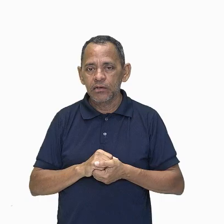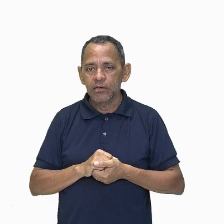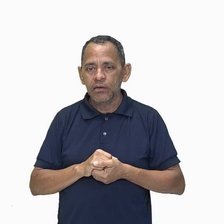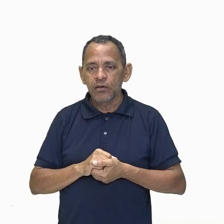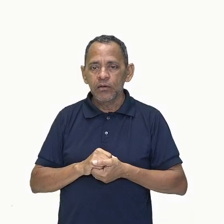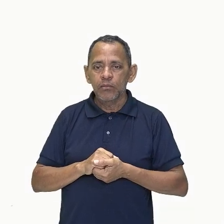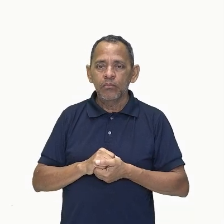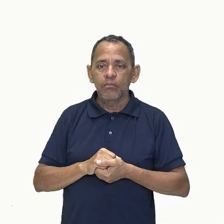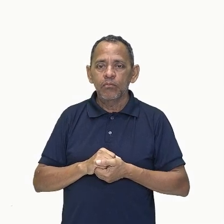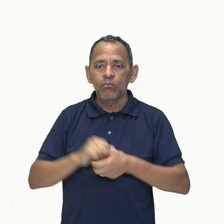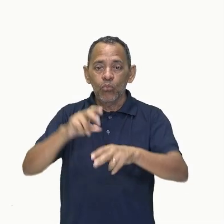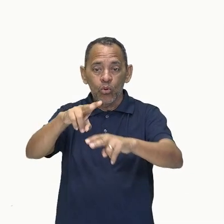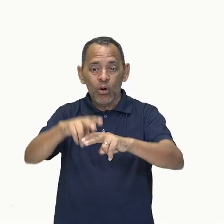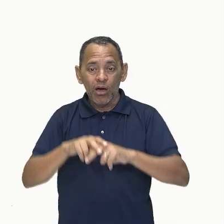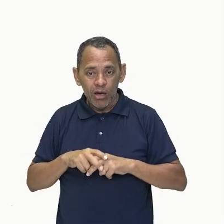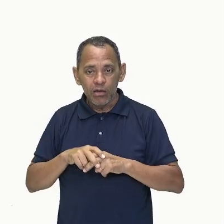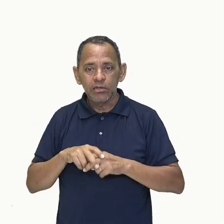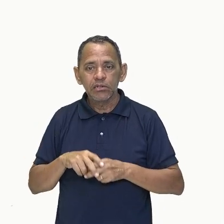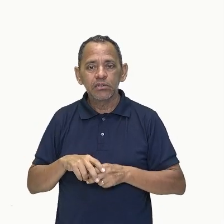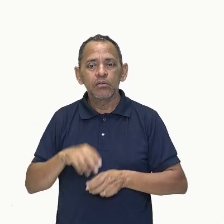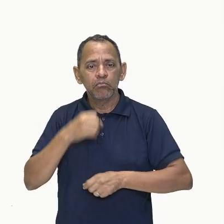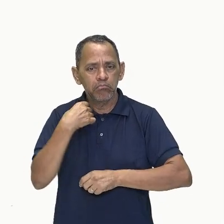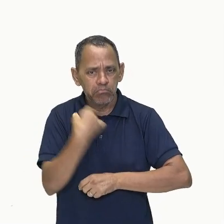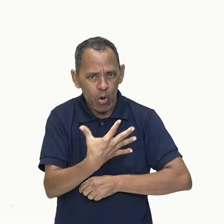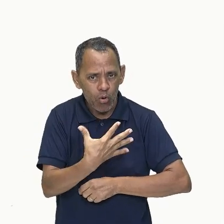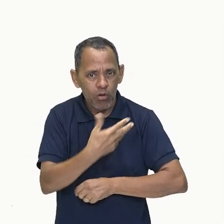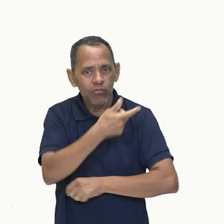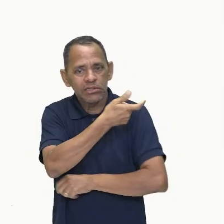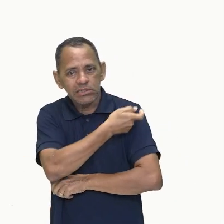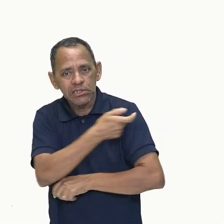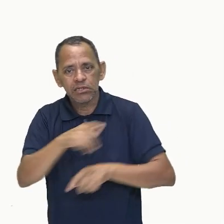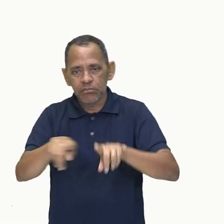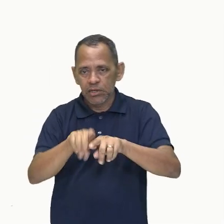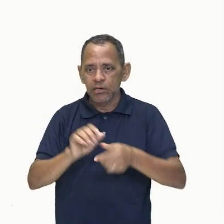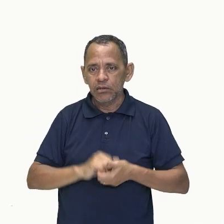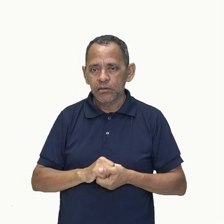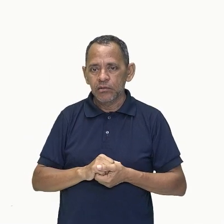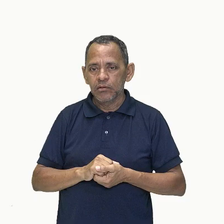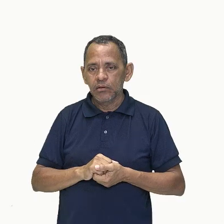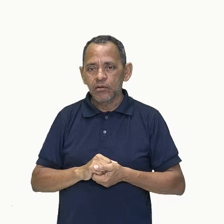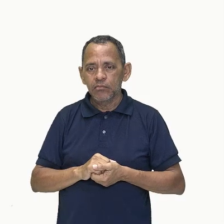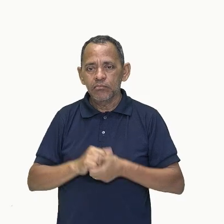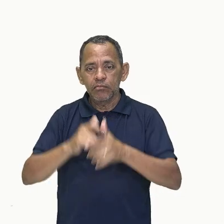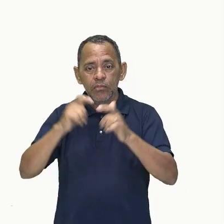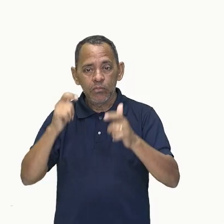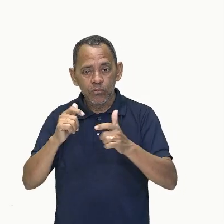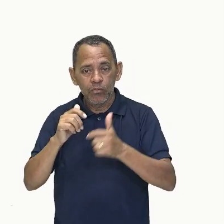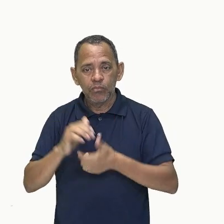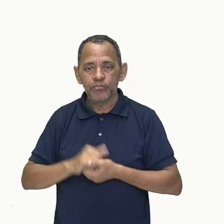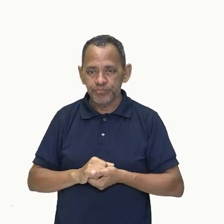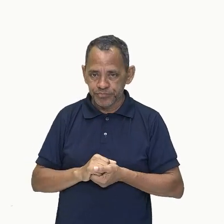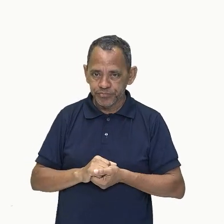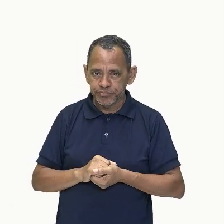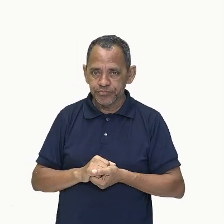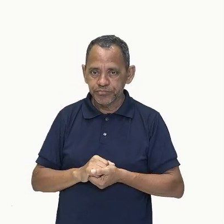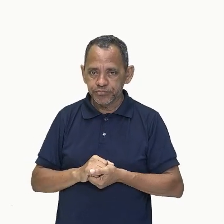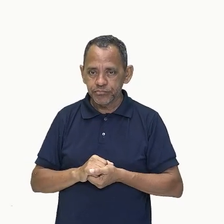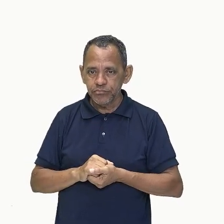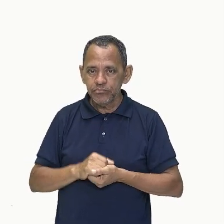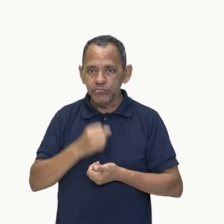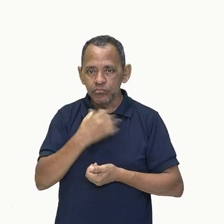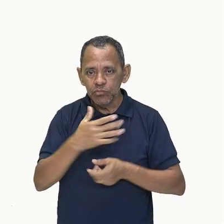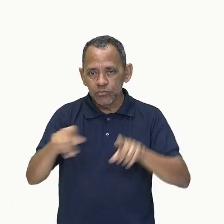sucesso da vacinação. Então, por ironia do destino, o maior sucesso das vacinas se tornou um dos seus